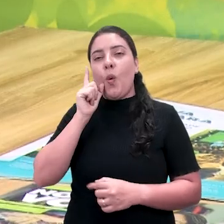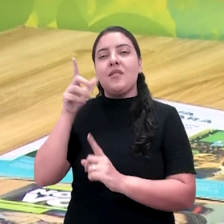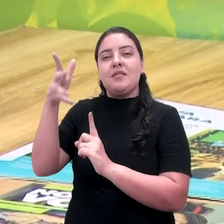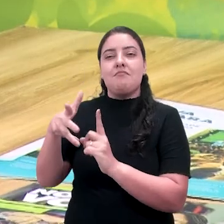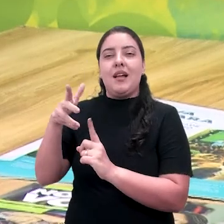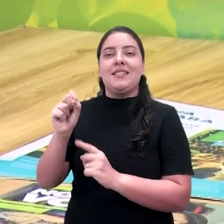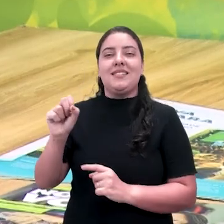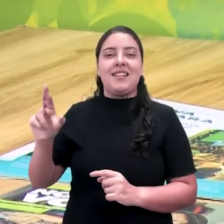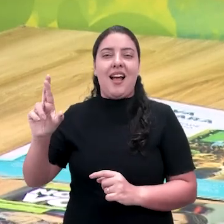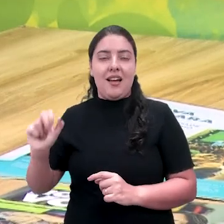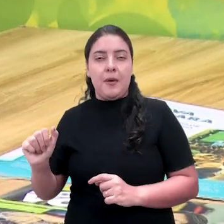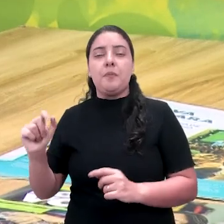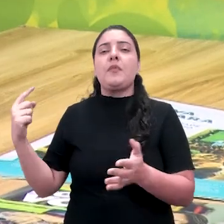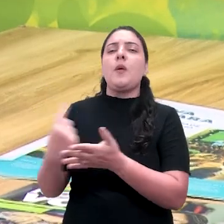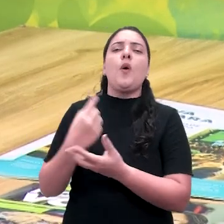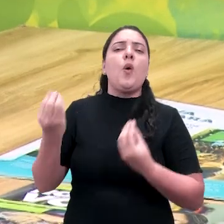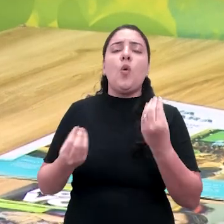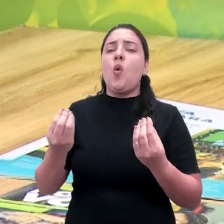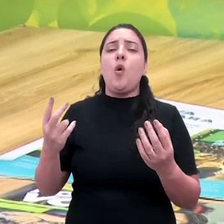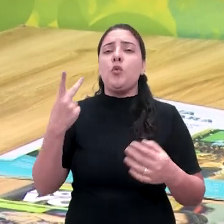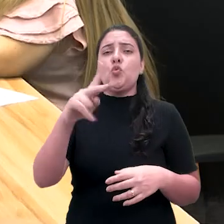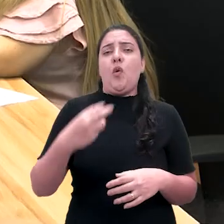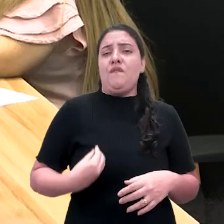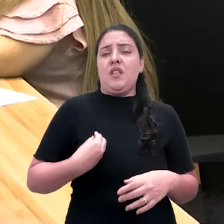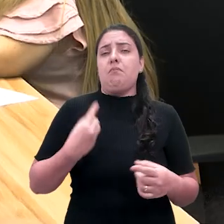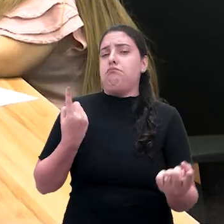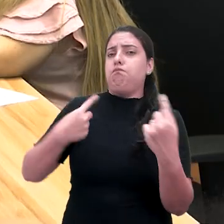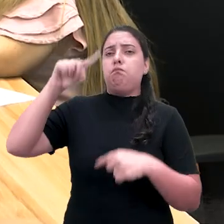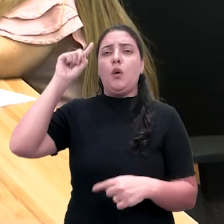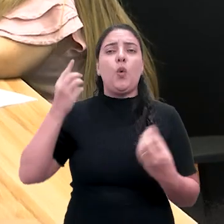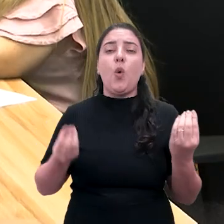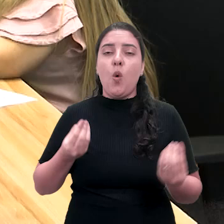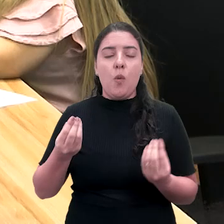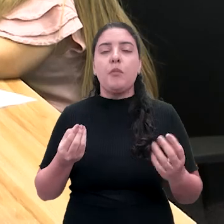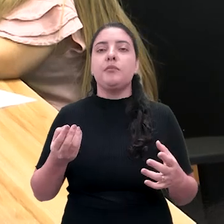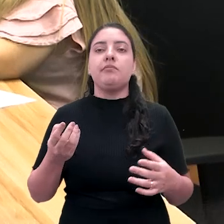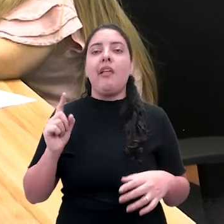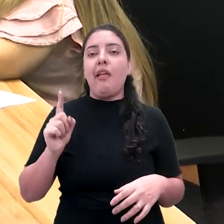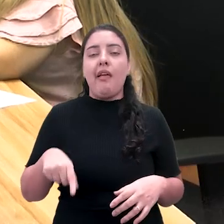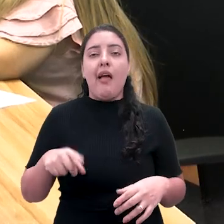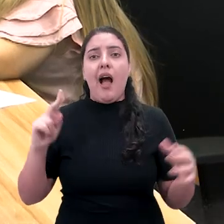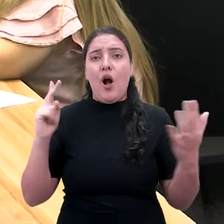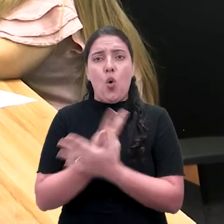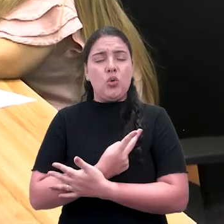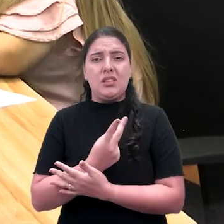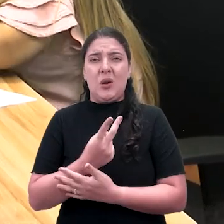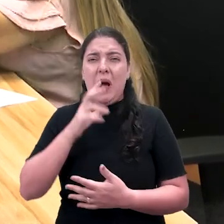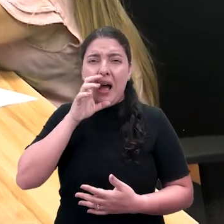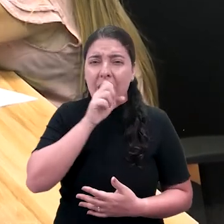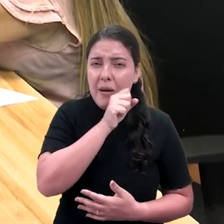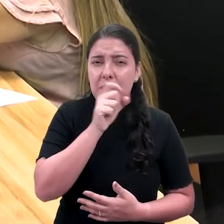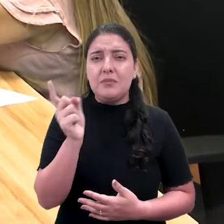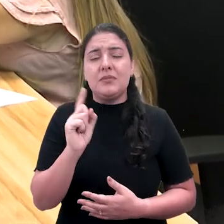Hospital Sara, e eu fui perguntada de como foi a virada de chave, né? E a virada de chave, ela não aconteceu da noite pro dia. Ela